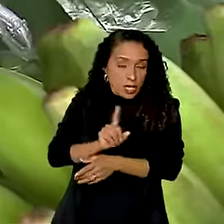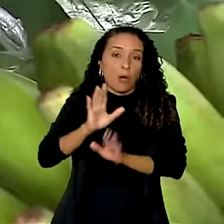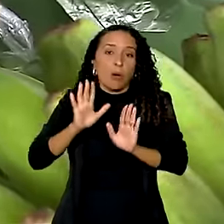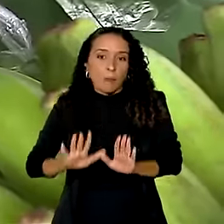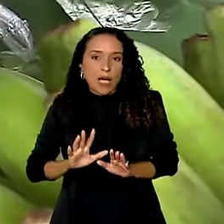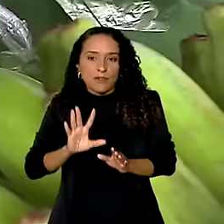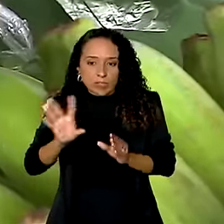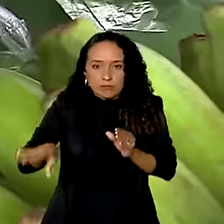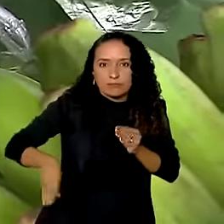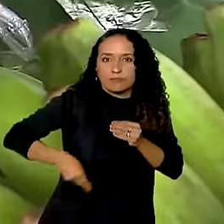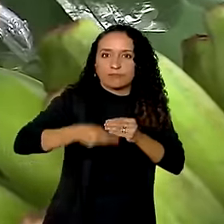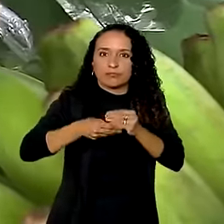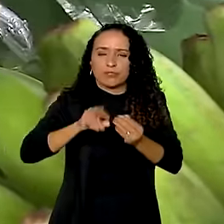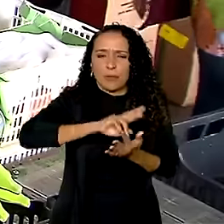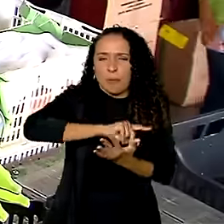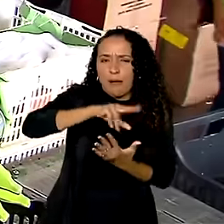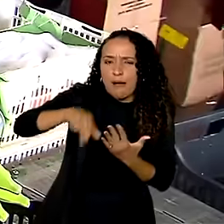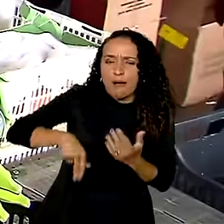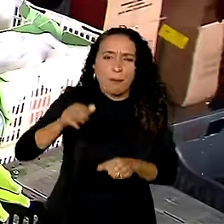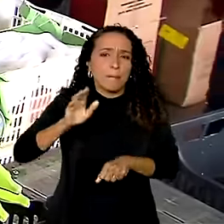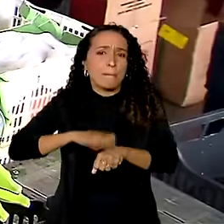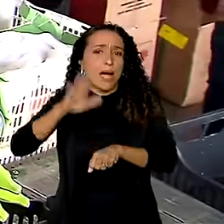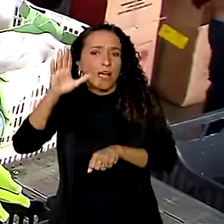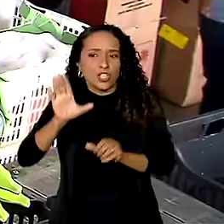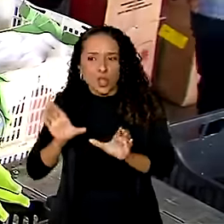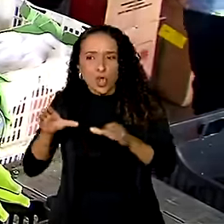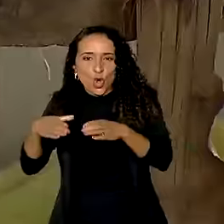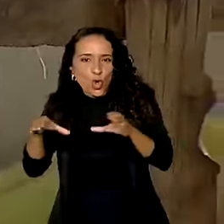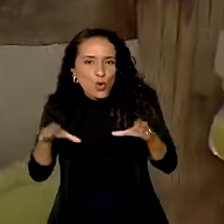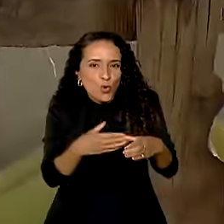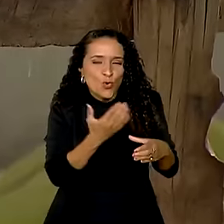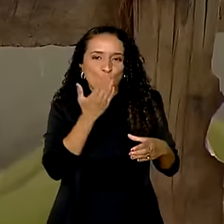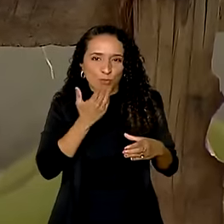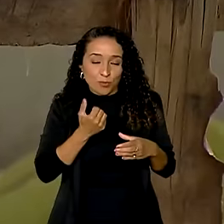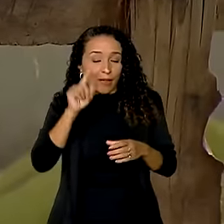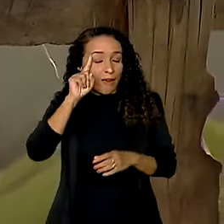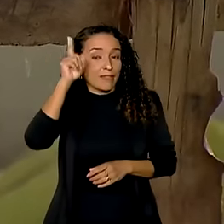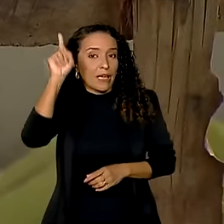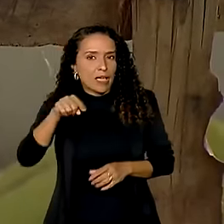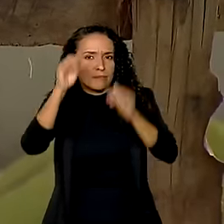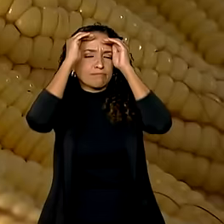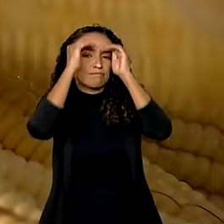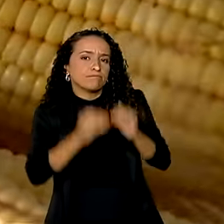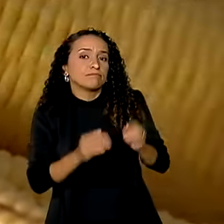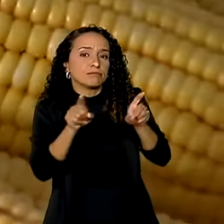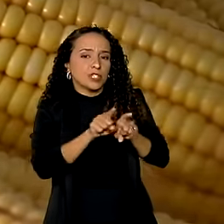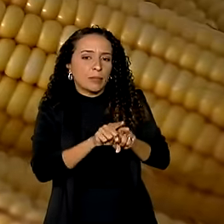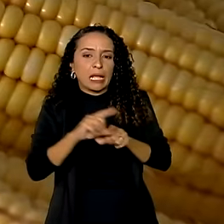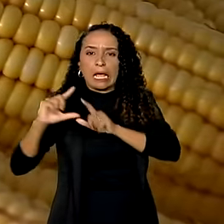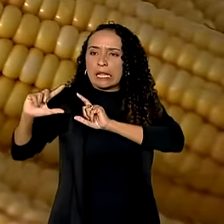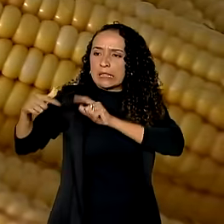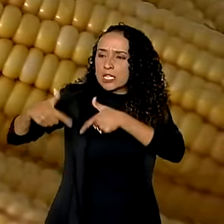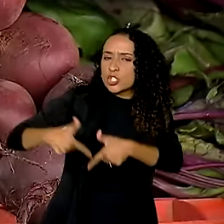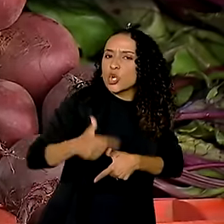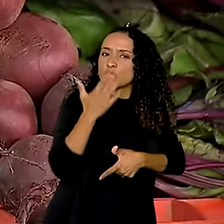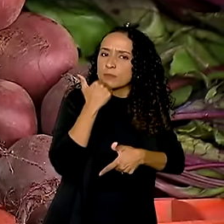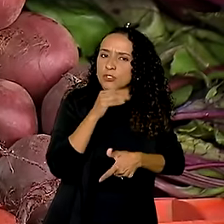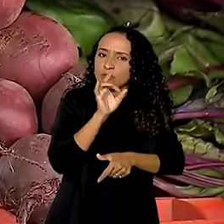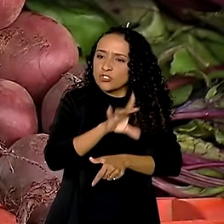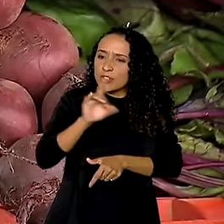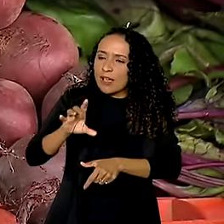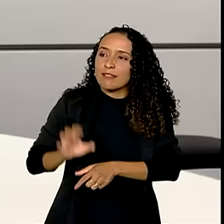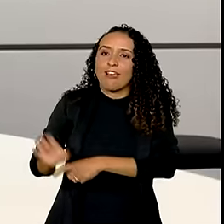deve incluir uma diversidade maior de grupos alimentares. A ideia é respeitar também as tradições alimentares de